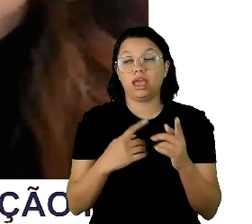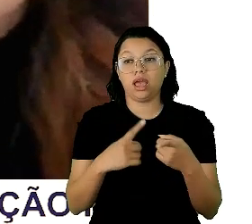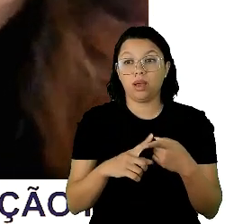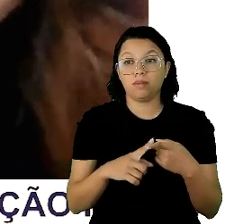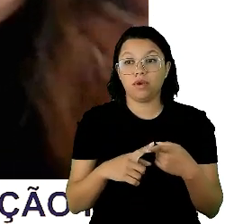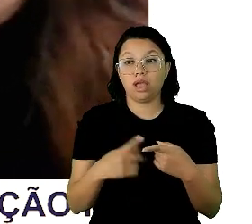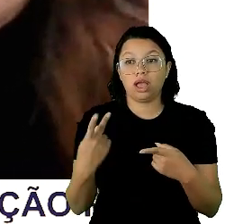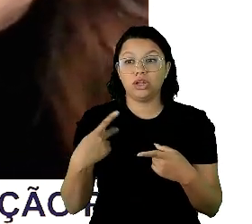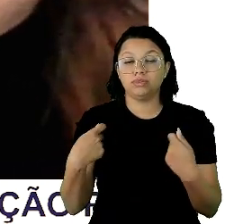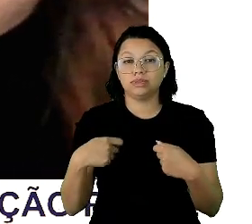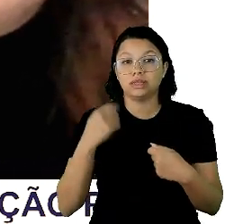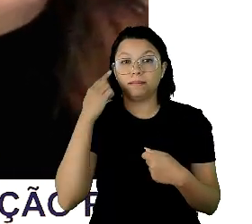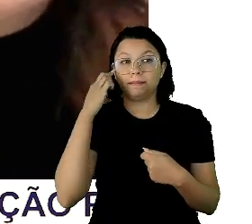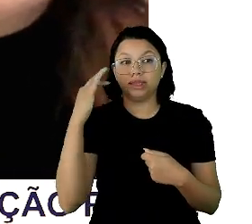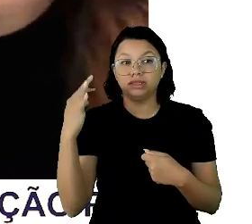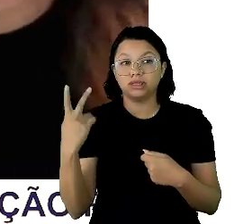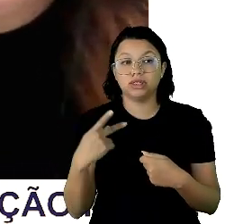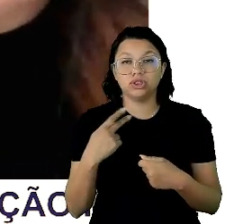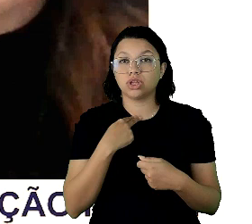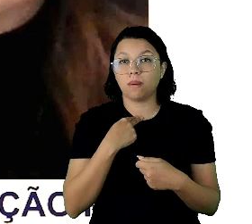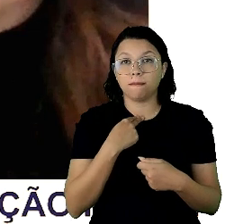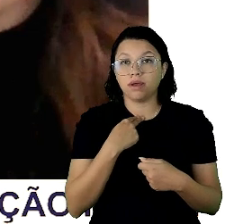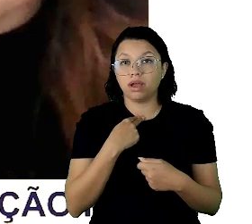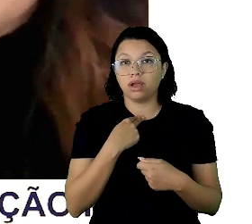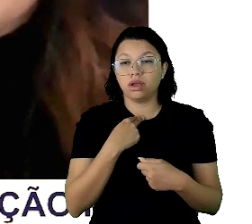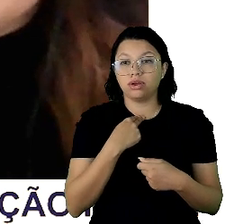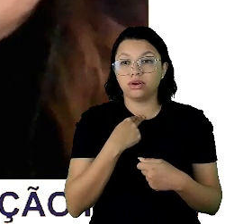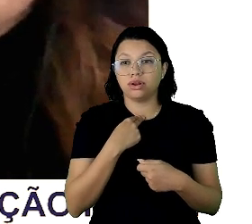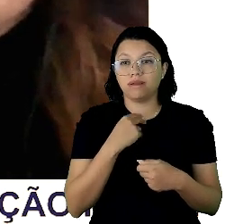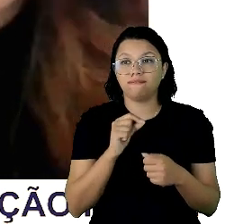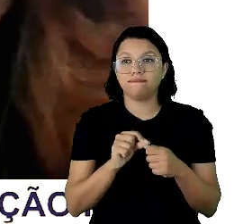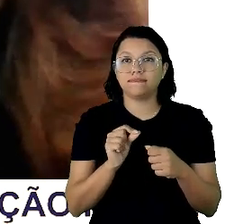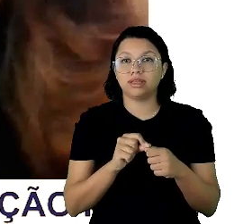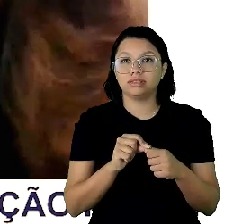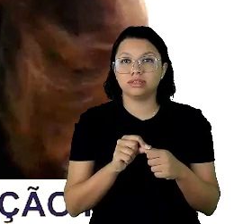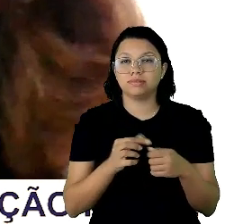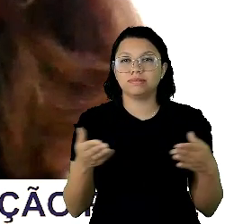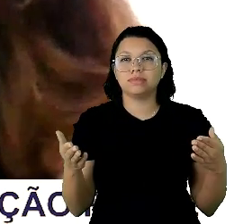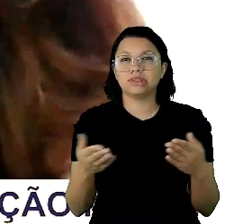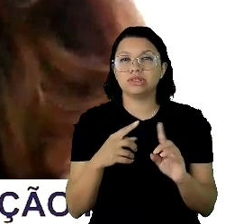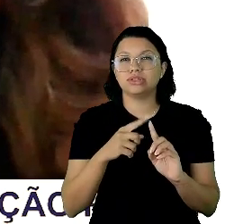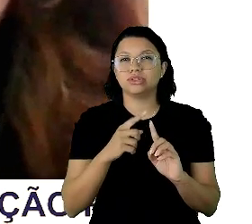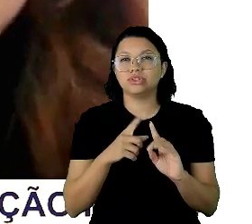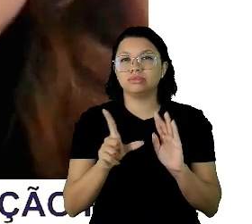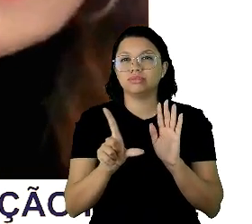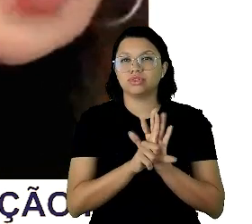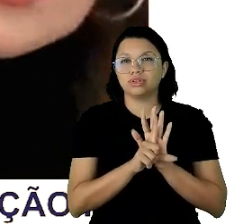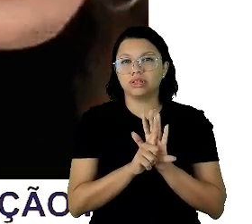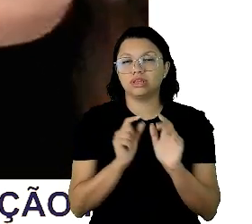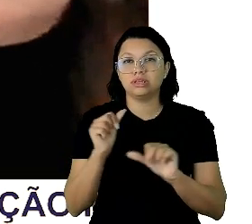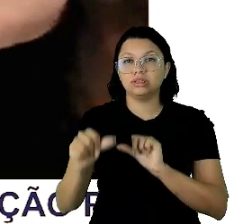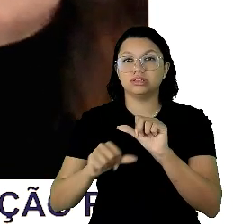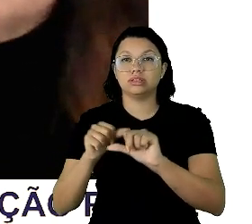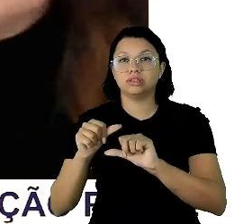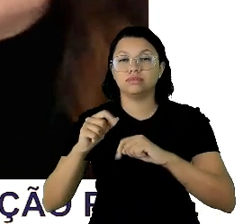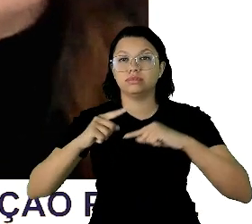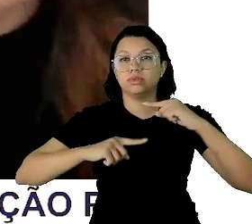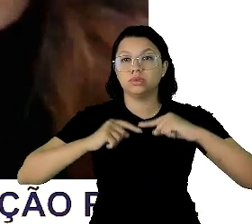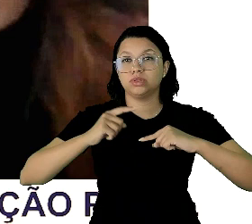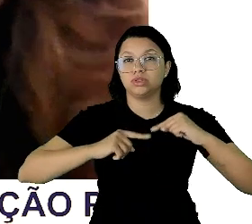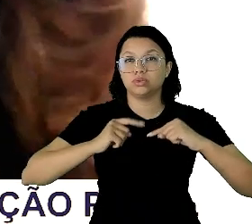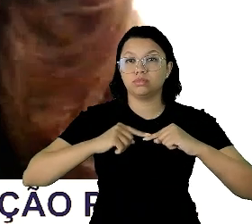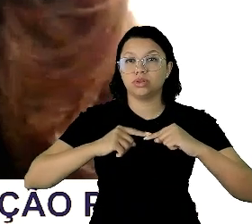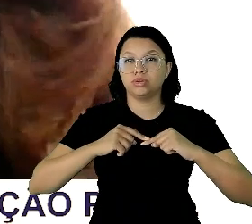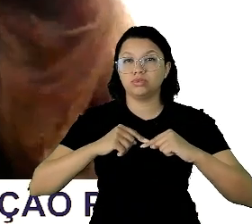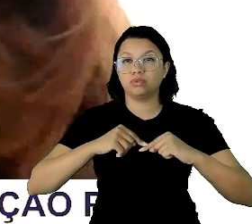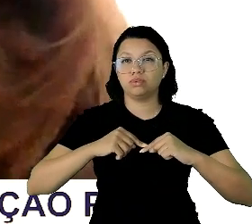também não pode fazer com que esse tipo de lei vire um instrumento malicioso, né?